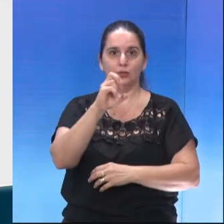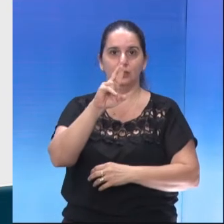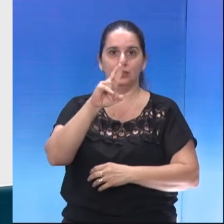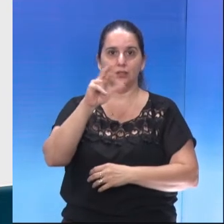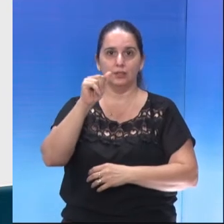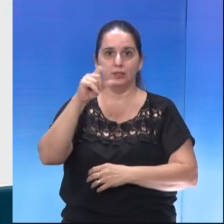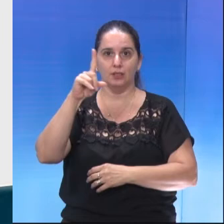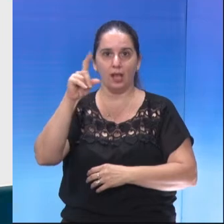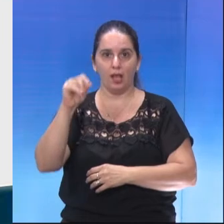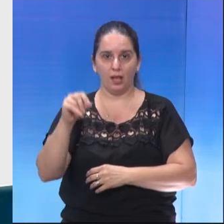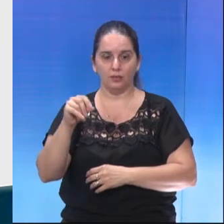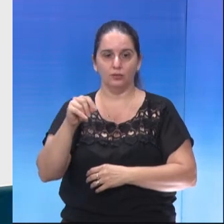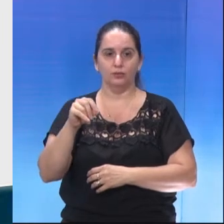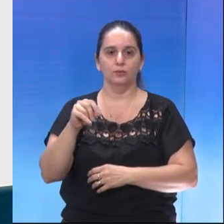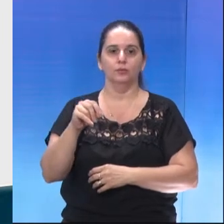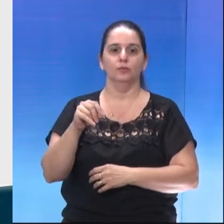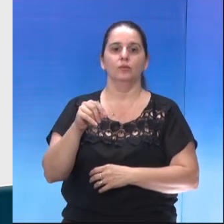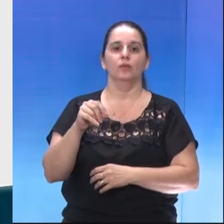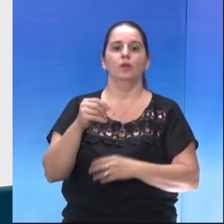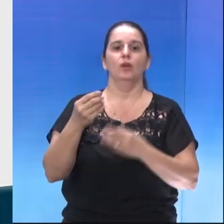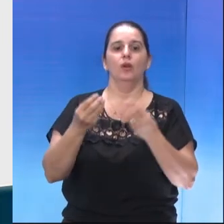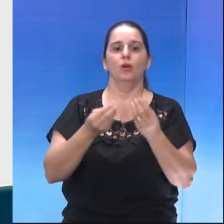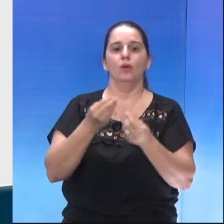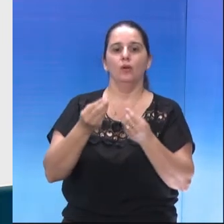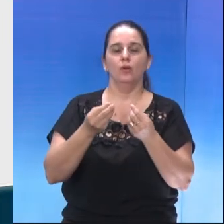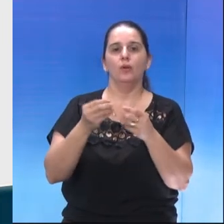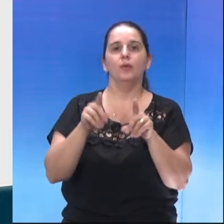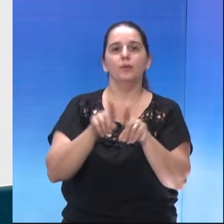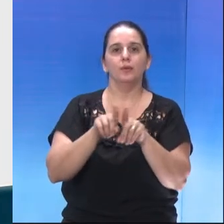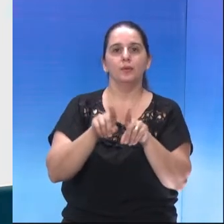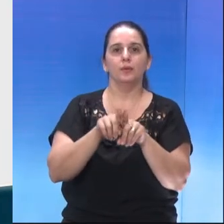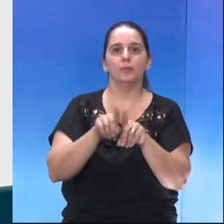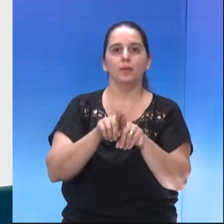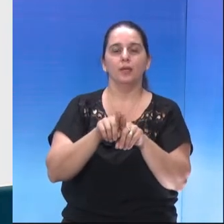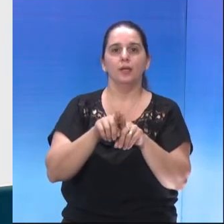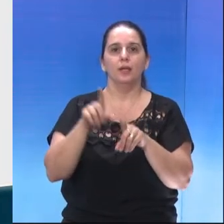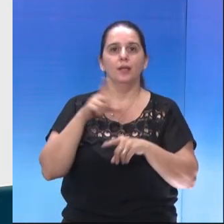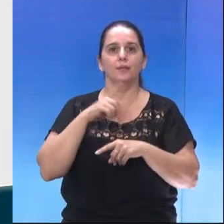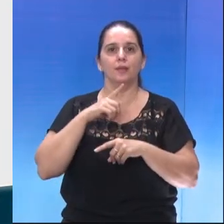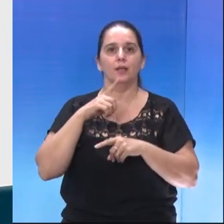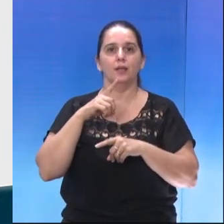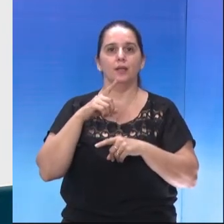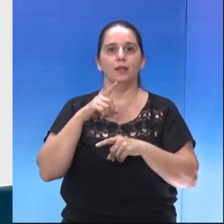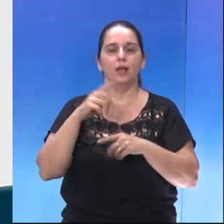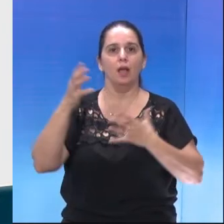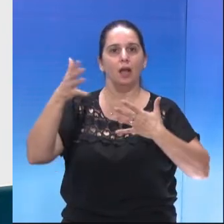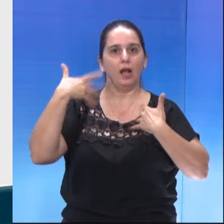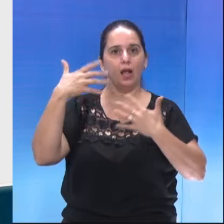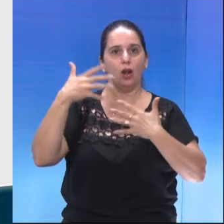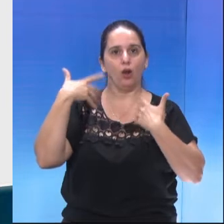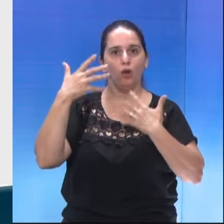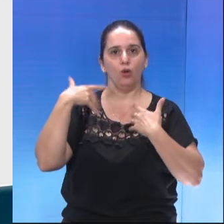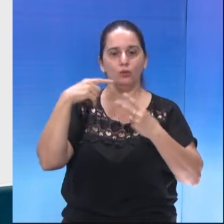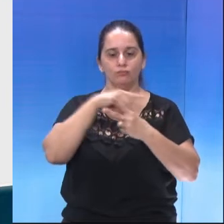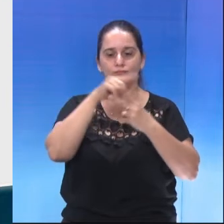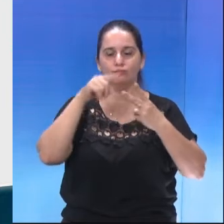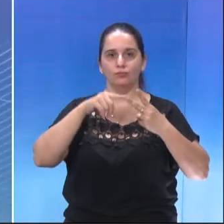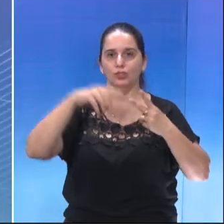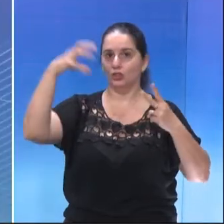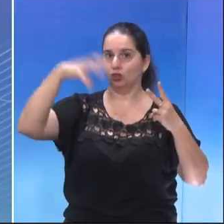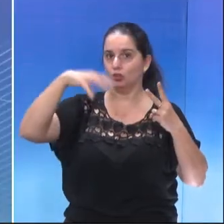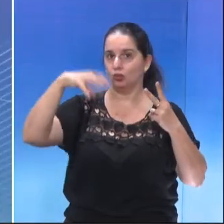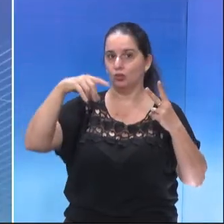tropófitas, elas basicamente se apresentam no cerrado. No cerrado você também tem o clima tropical. Então aqui, pessoal, basicamente